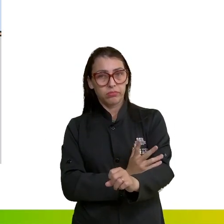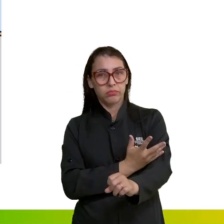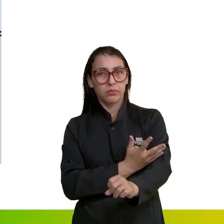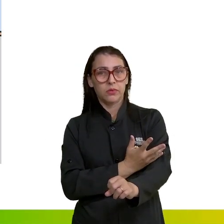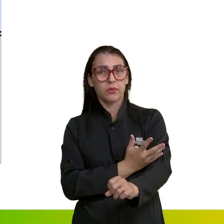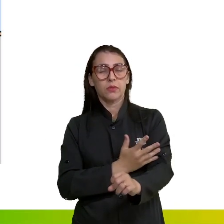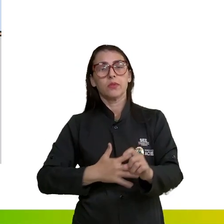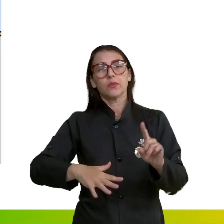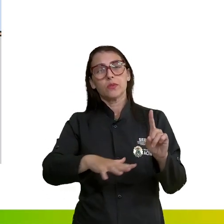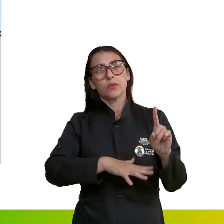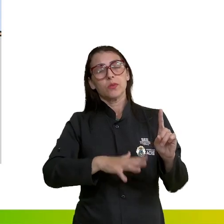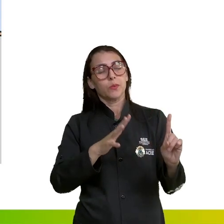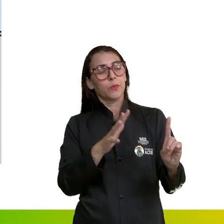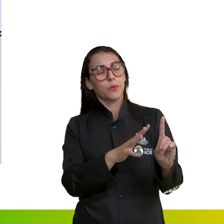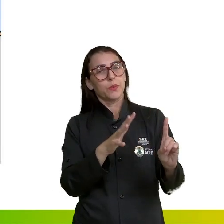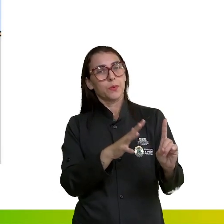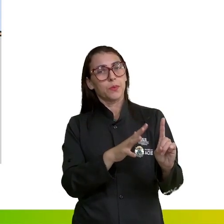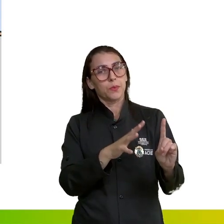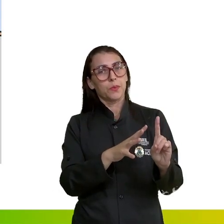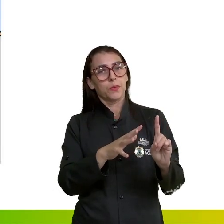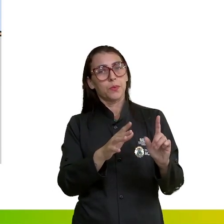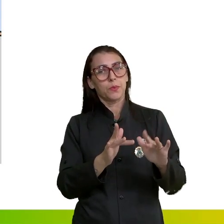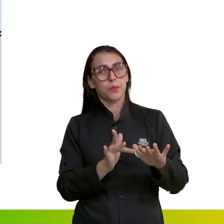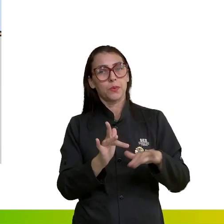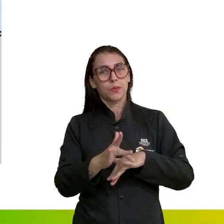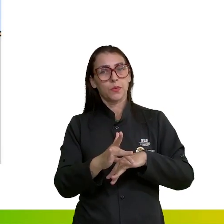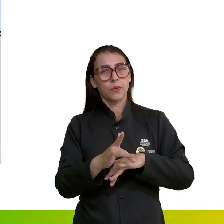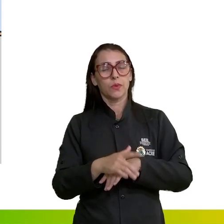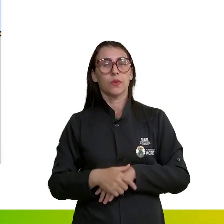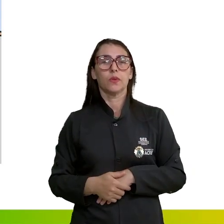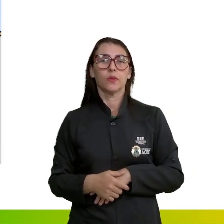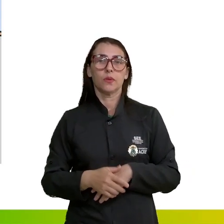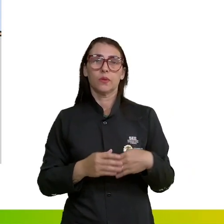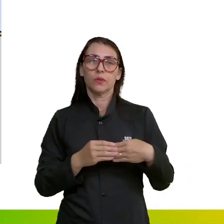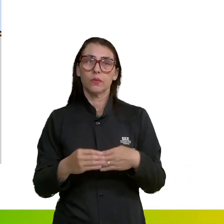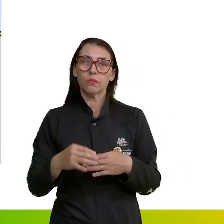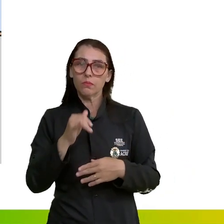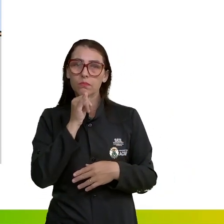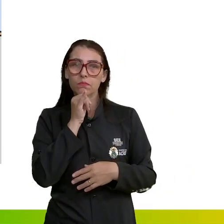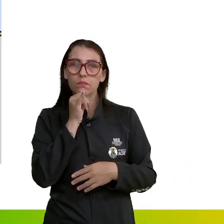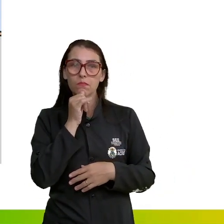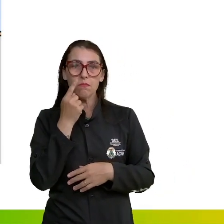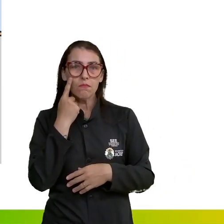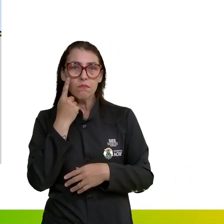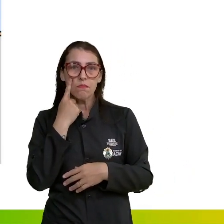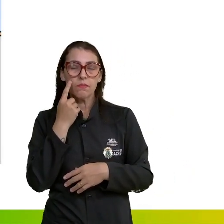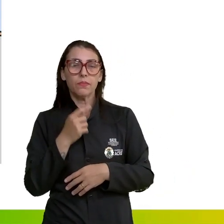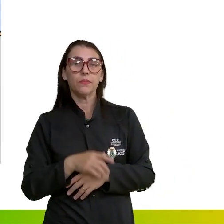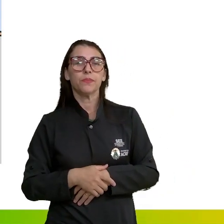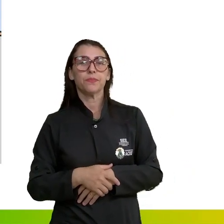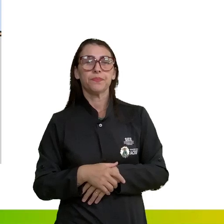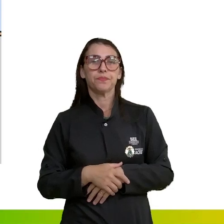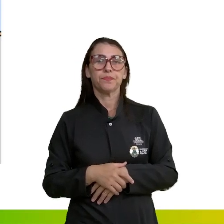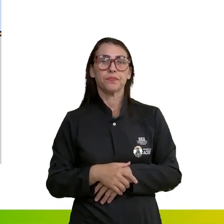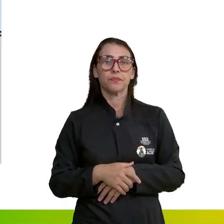e socialmente induzida pelas redes sociais. Aí aqui eu trouxe um exemplo, olha que interessante. É uma